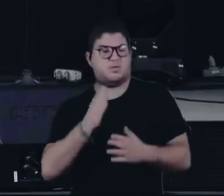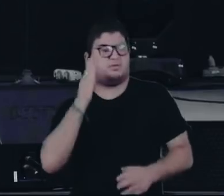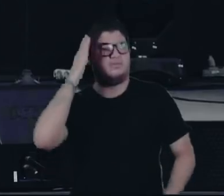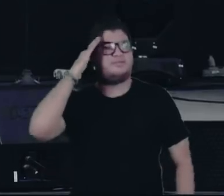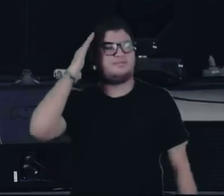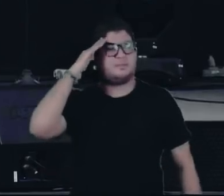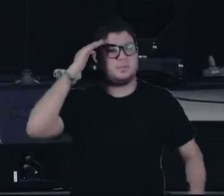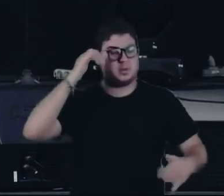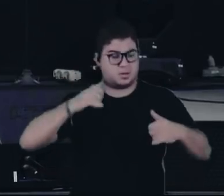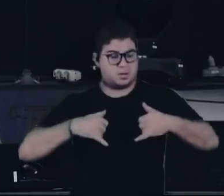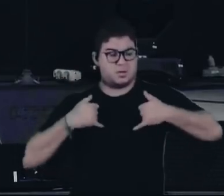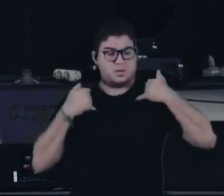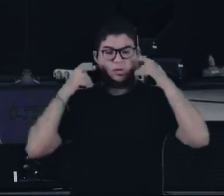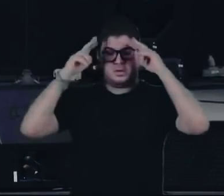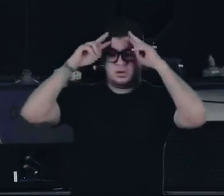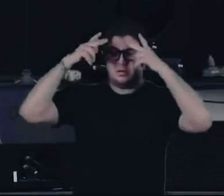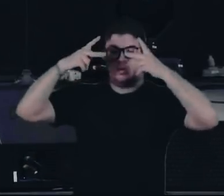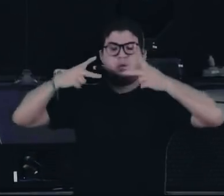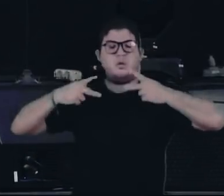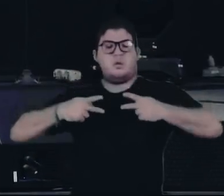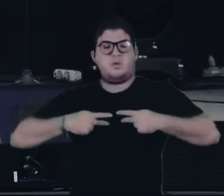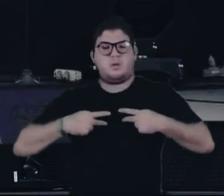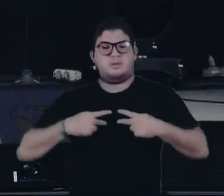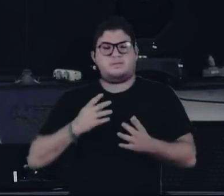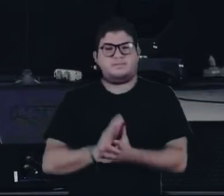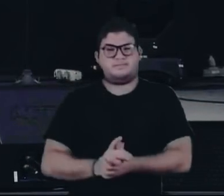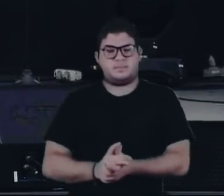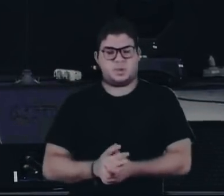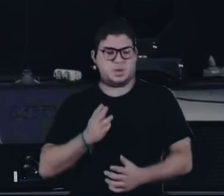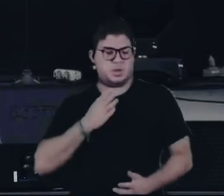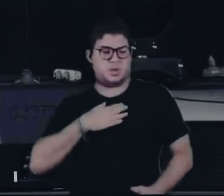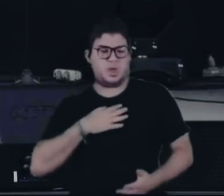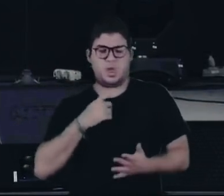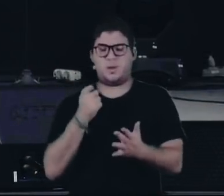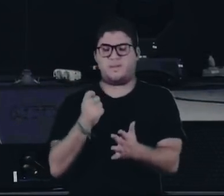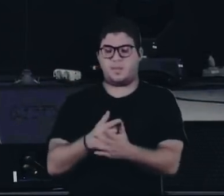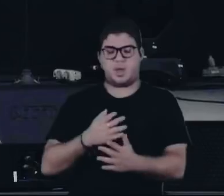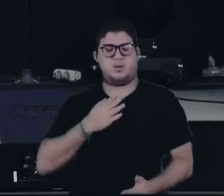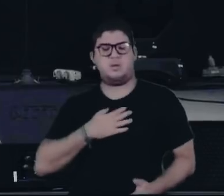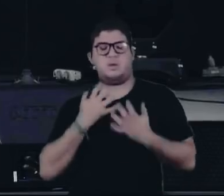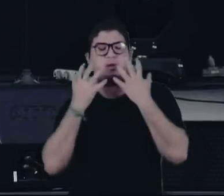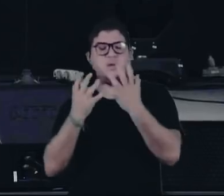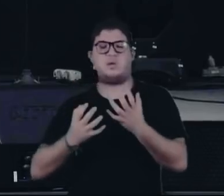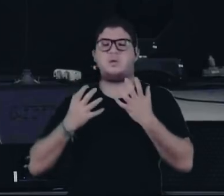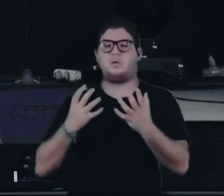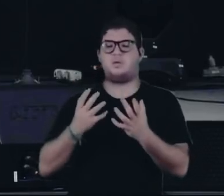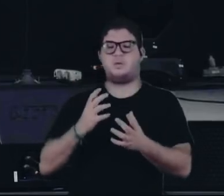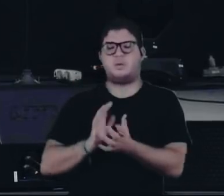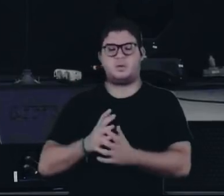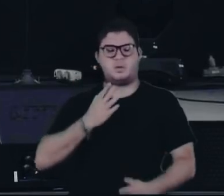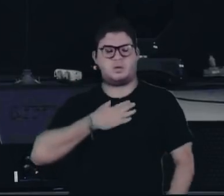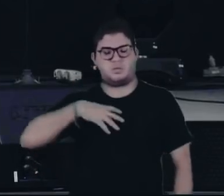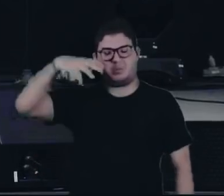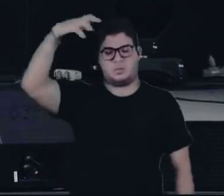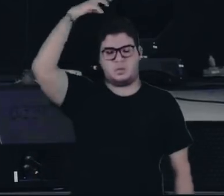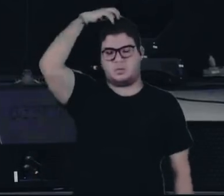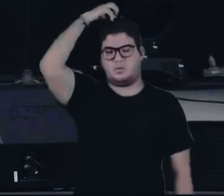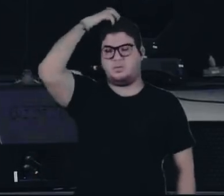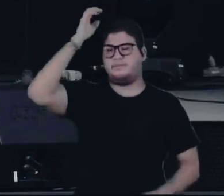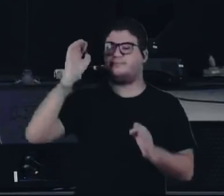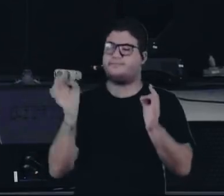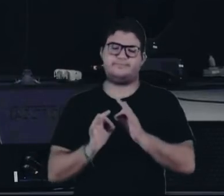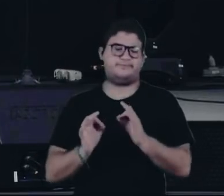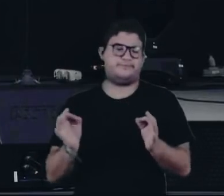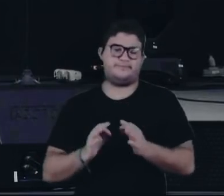mentalidade de egocentrismo, do tipo, o consumidor é o rei. Por que eu estou falando isso?